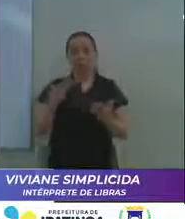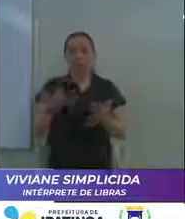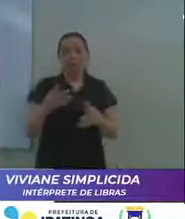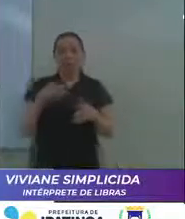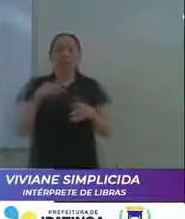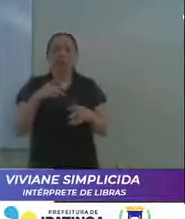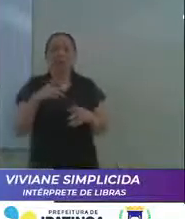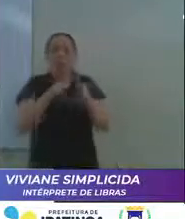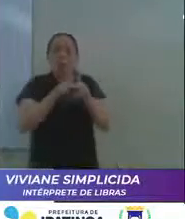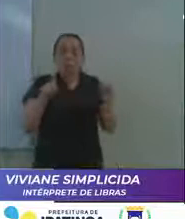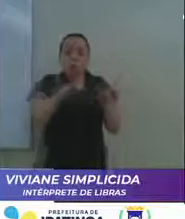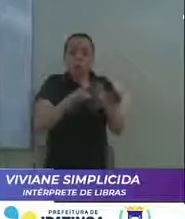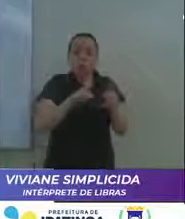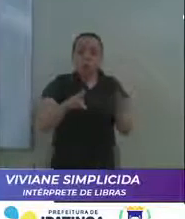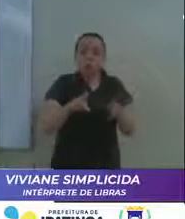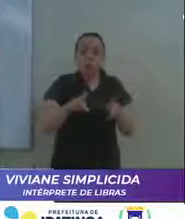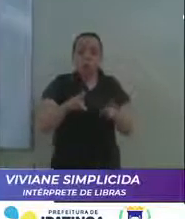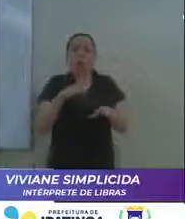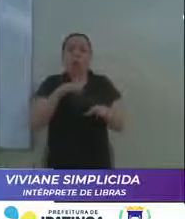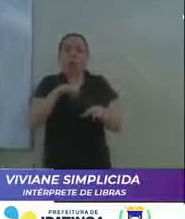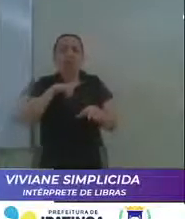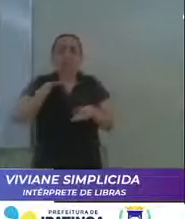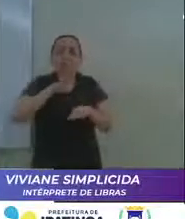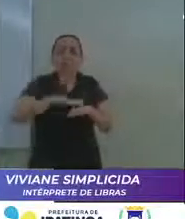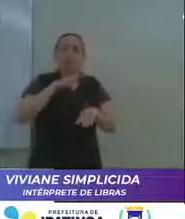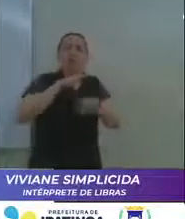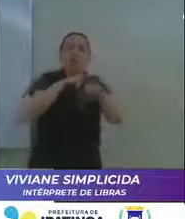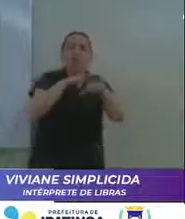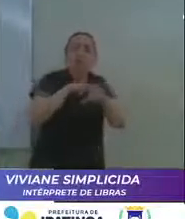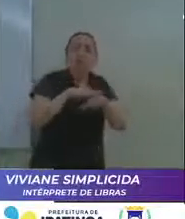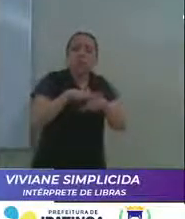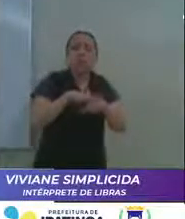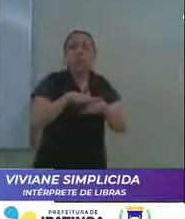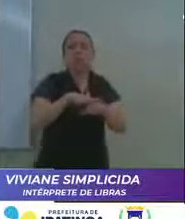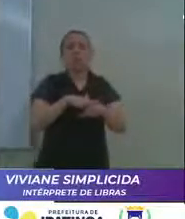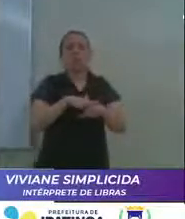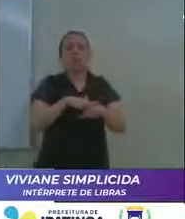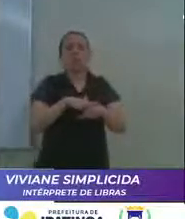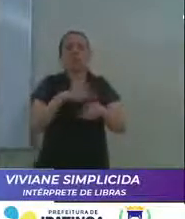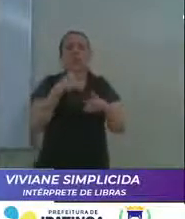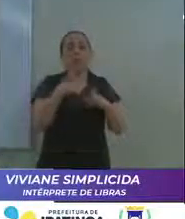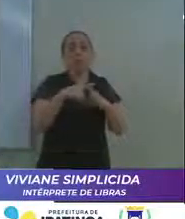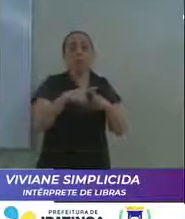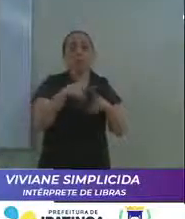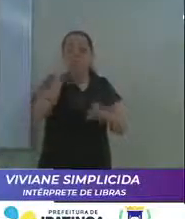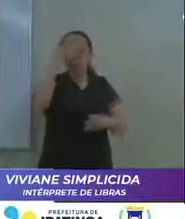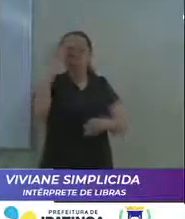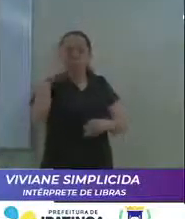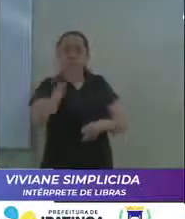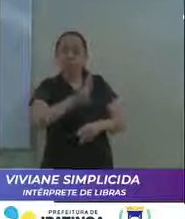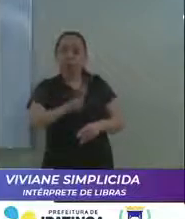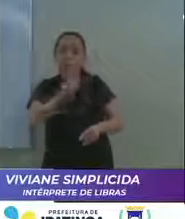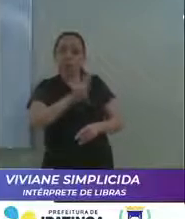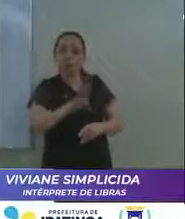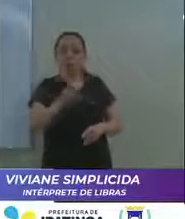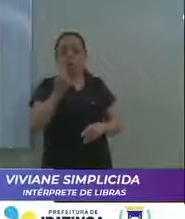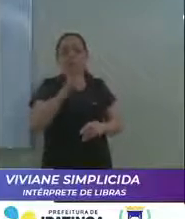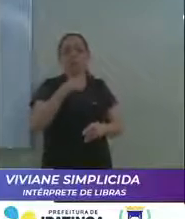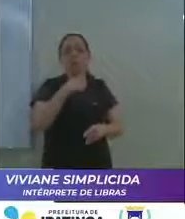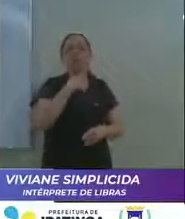ele tem mais adoecimento vocal quando eu comparo com pessoas que não utilizam a voz, com não